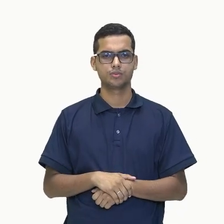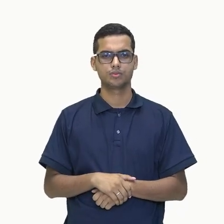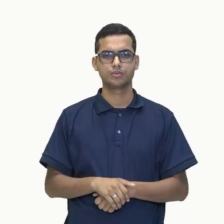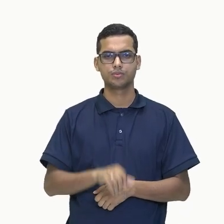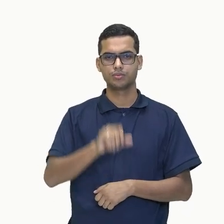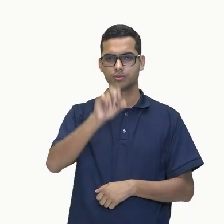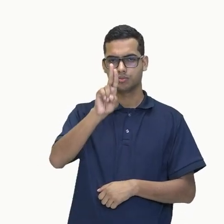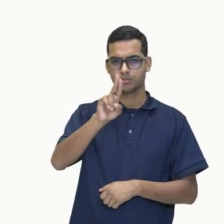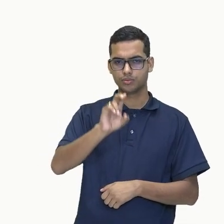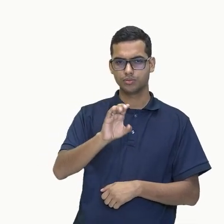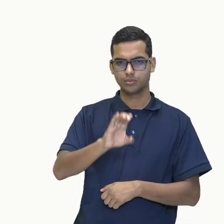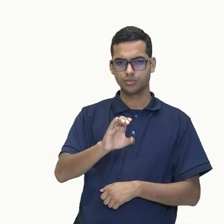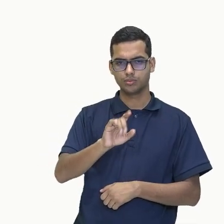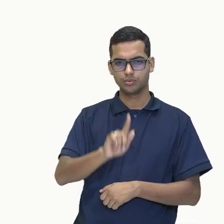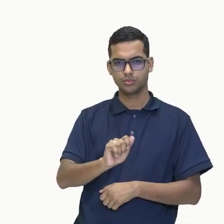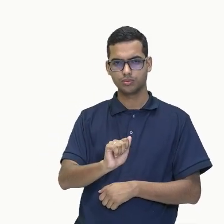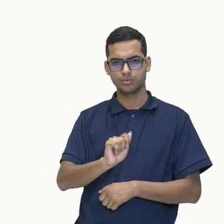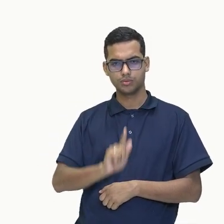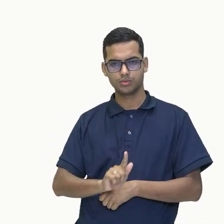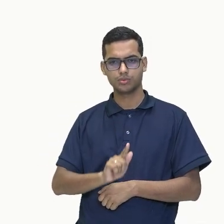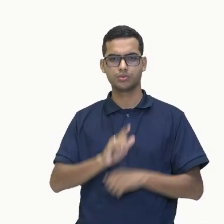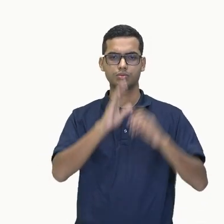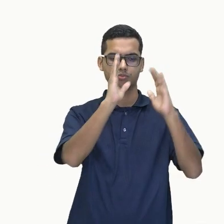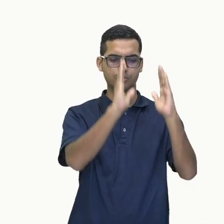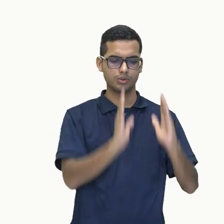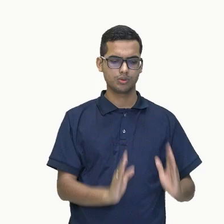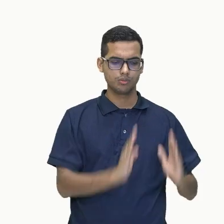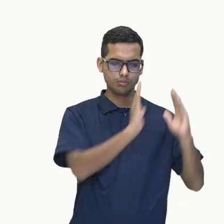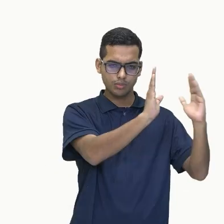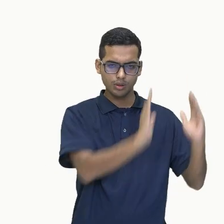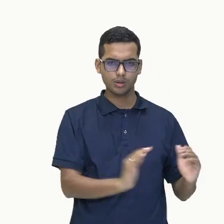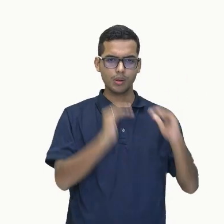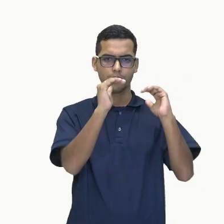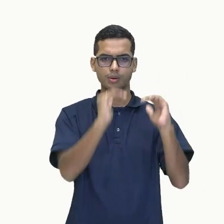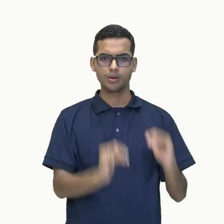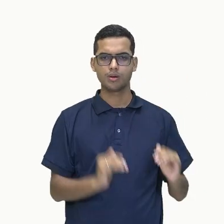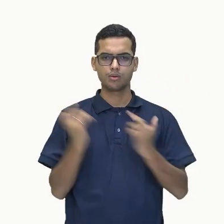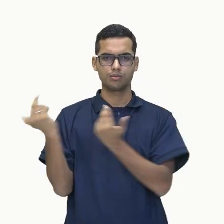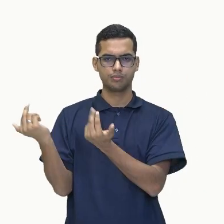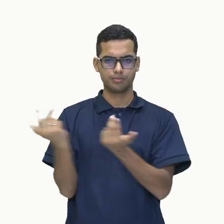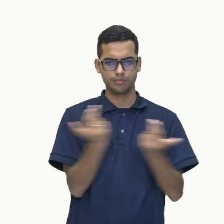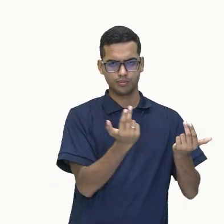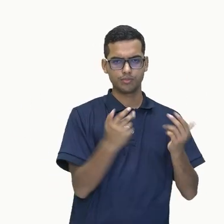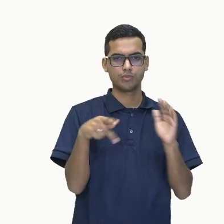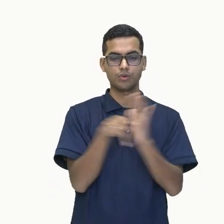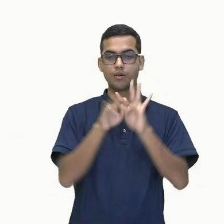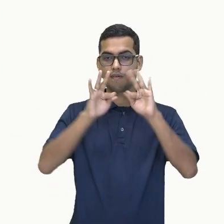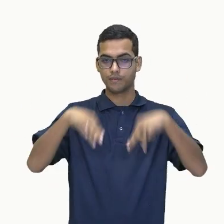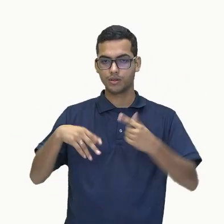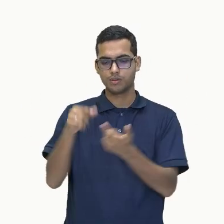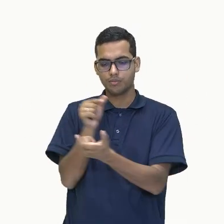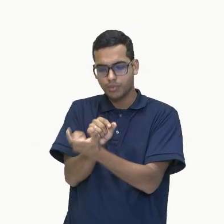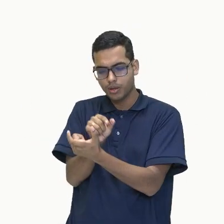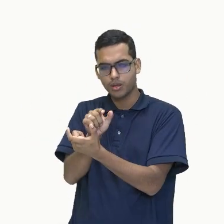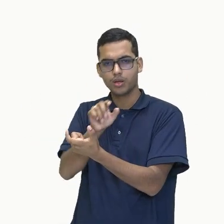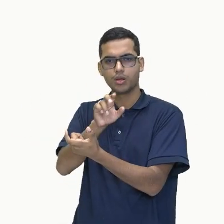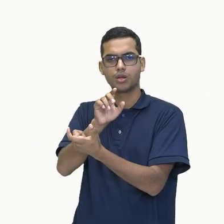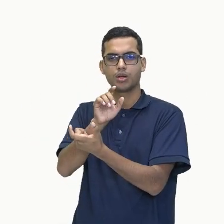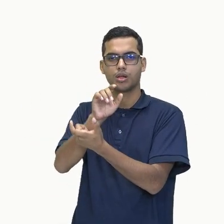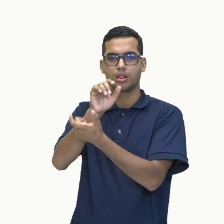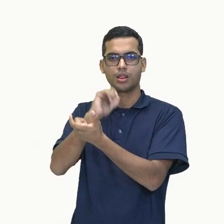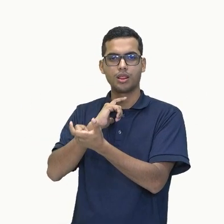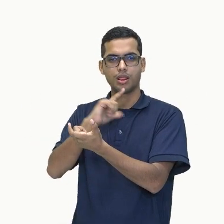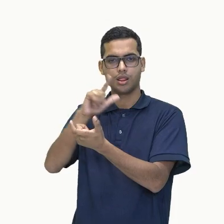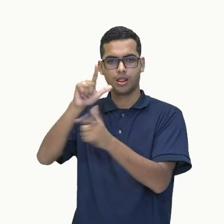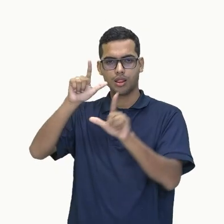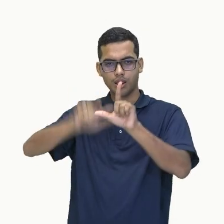C, A, G. U, C, A, G. U, C, A, G. Tá? E a segunda, ele